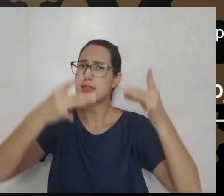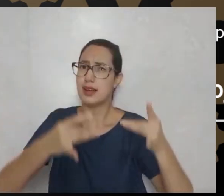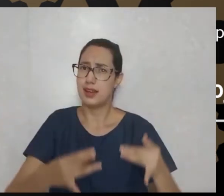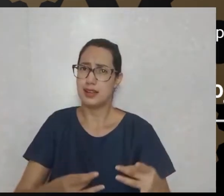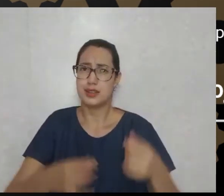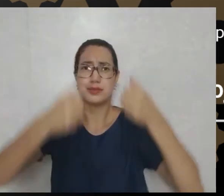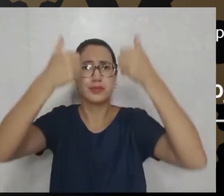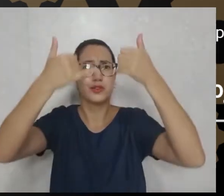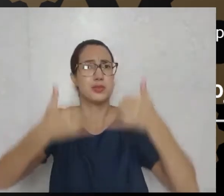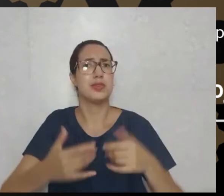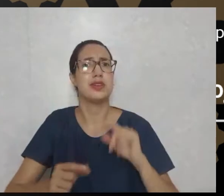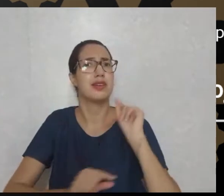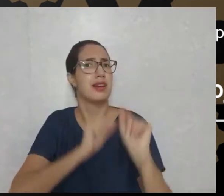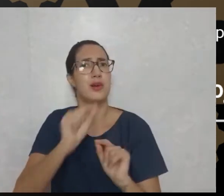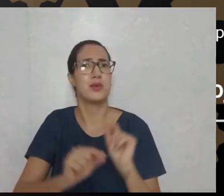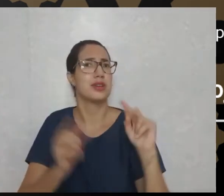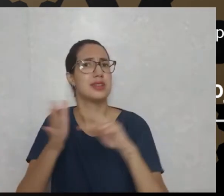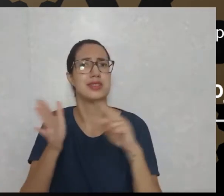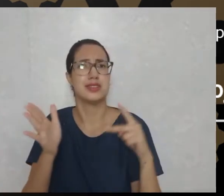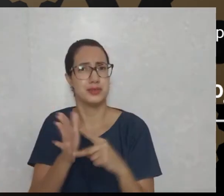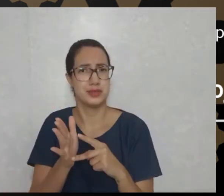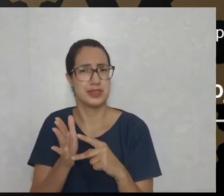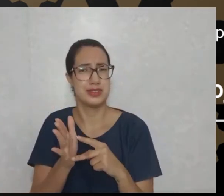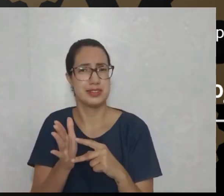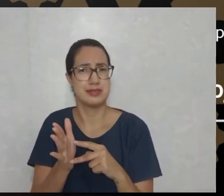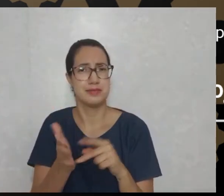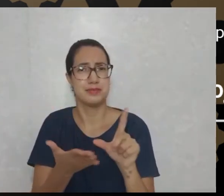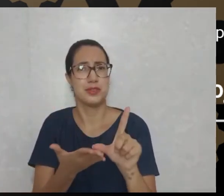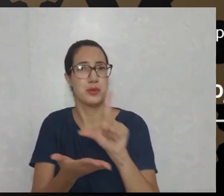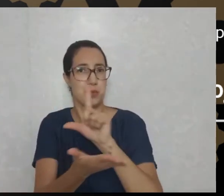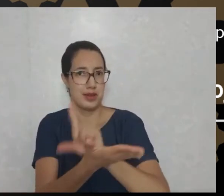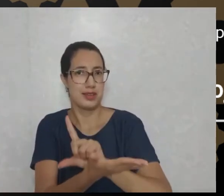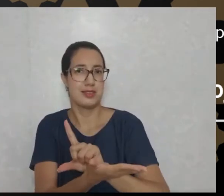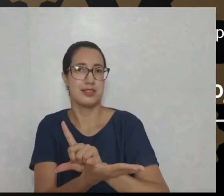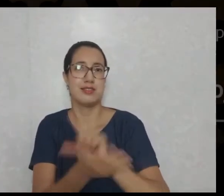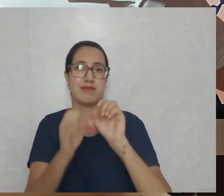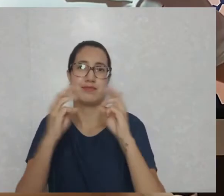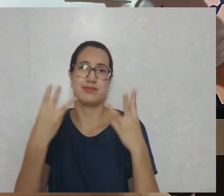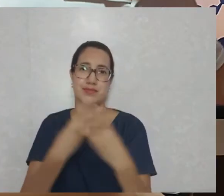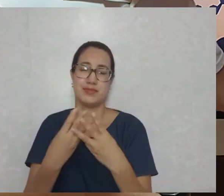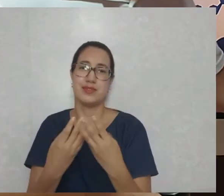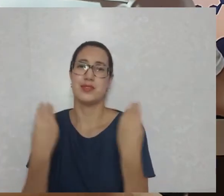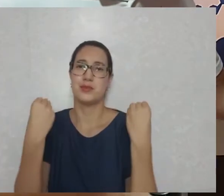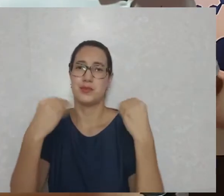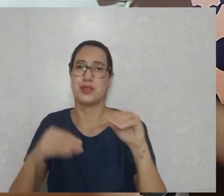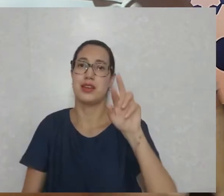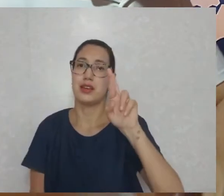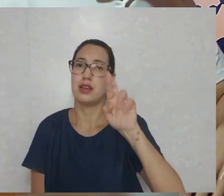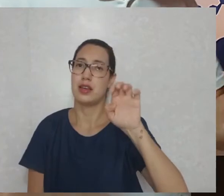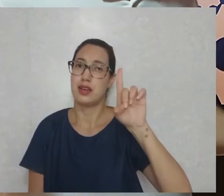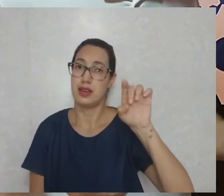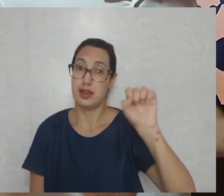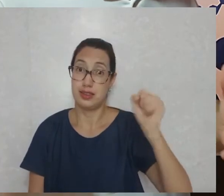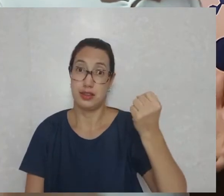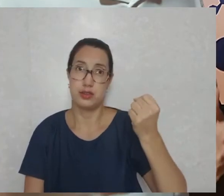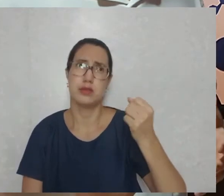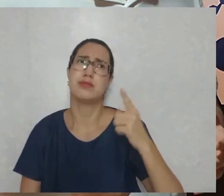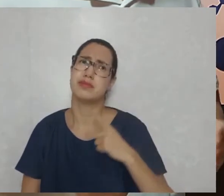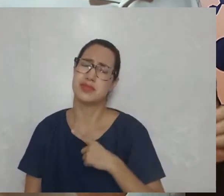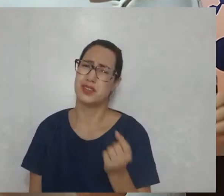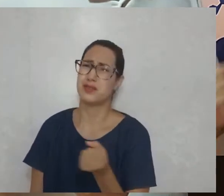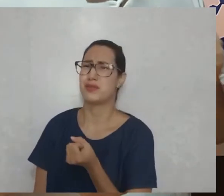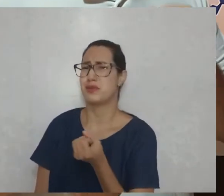adjetivos significam nesse projeto de pesquisa. Então no slide anterior eu saí com o projeto físico de redes, só que redes, existem várias tecnologias